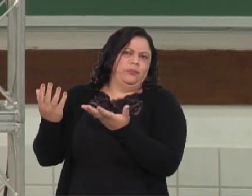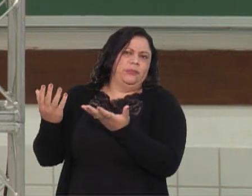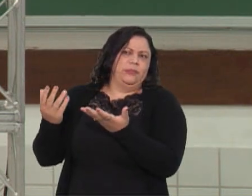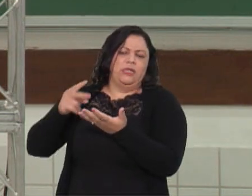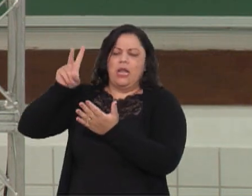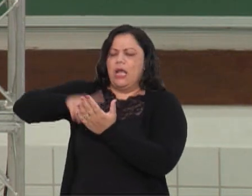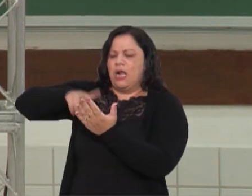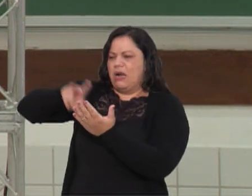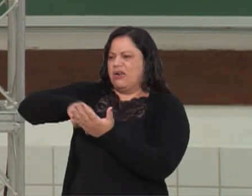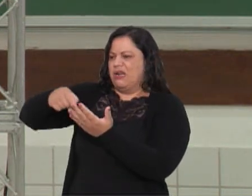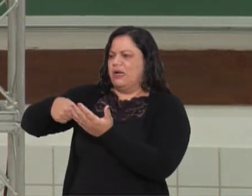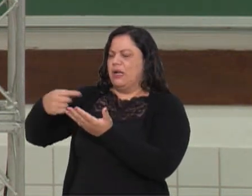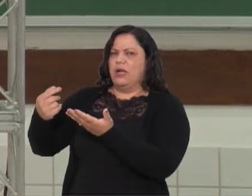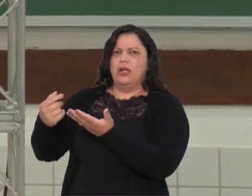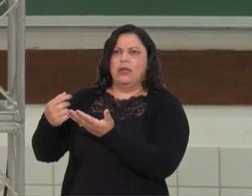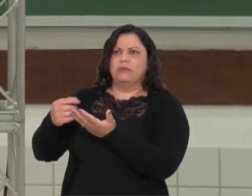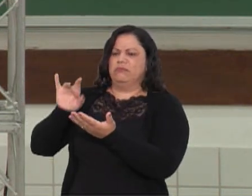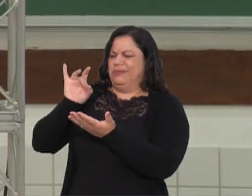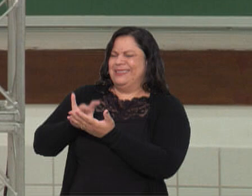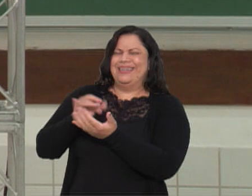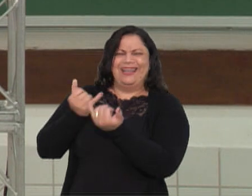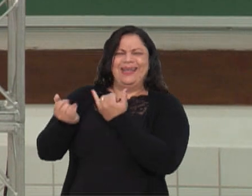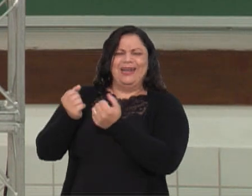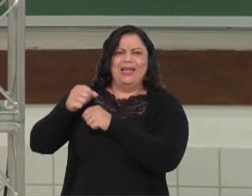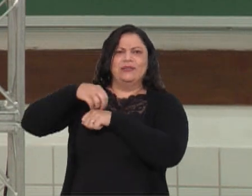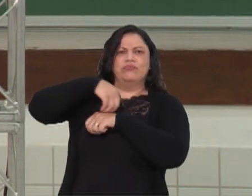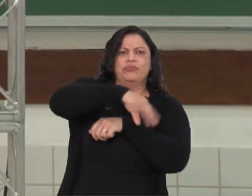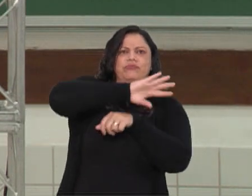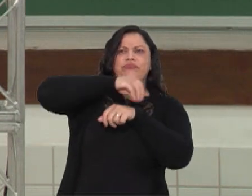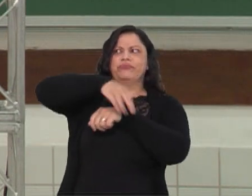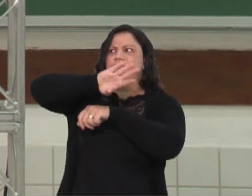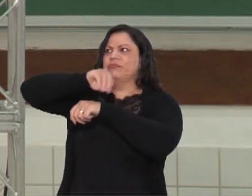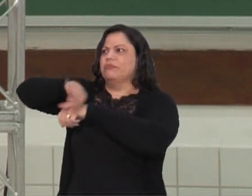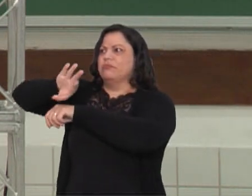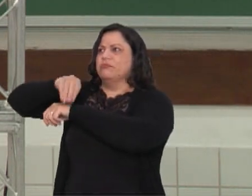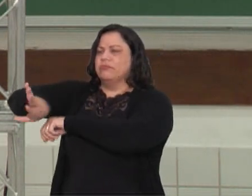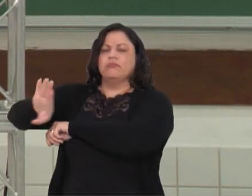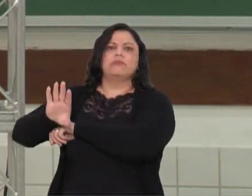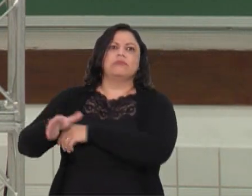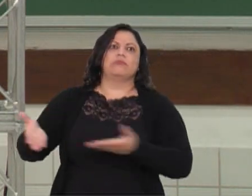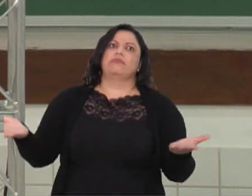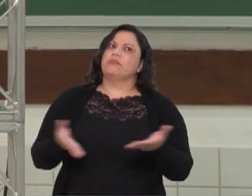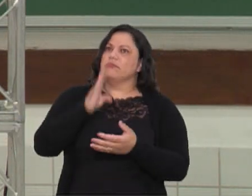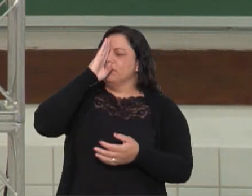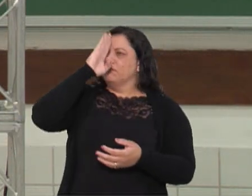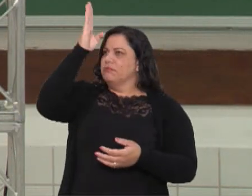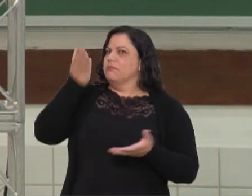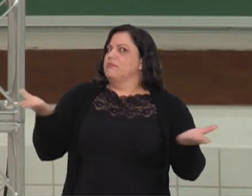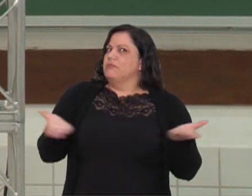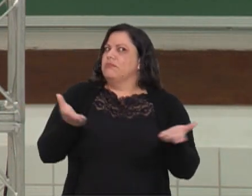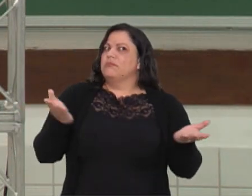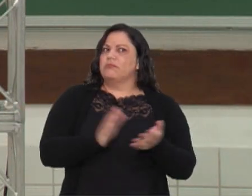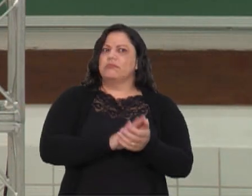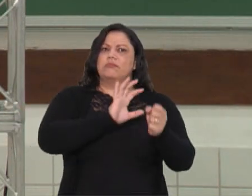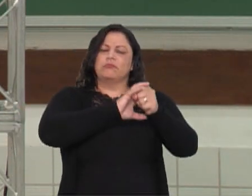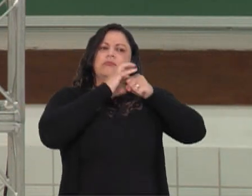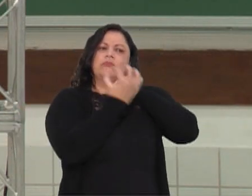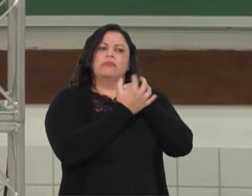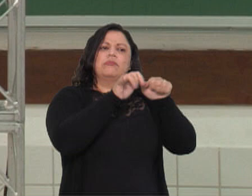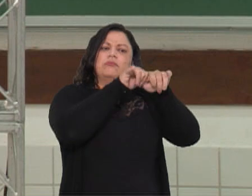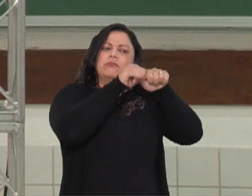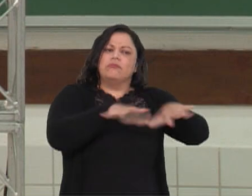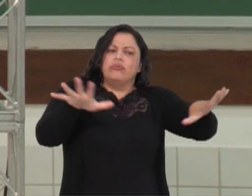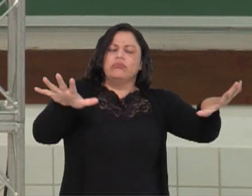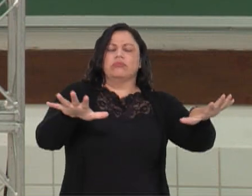E aí a gente divulga essas informações, principalmente agora, em época de pandemia, que as pessoas todas estão